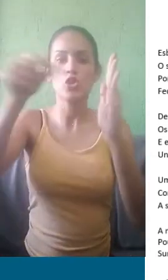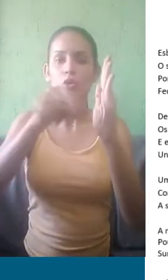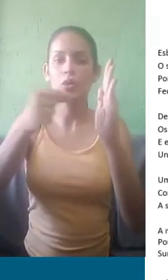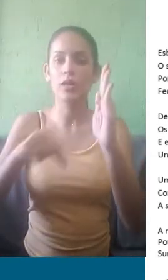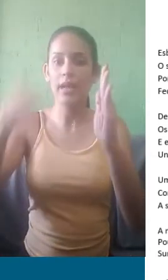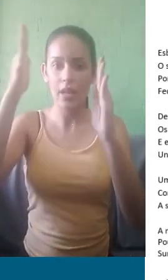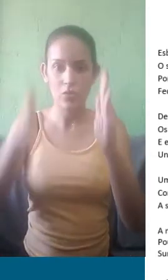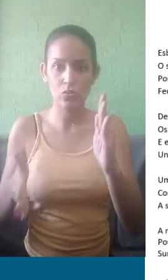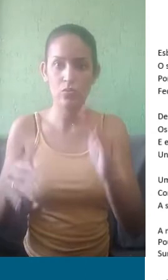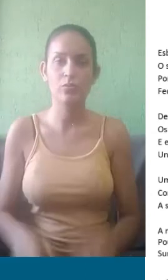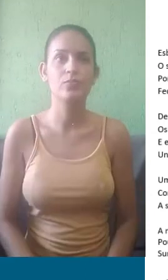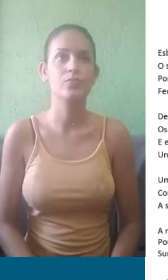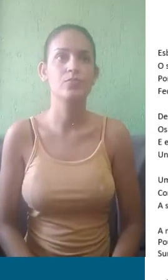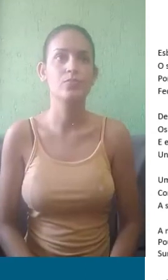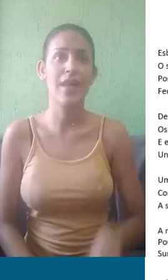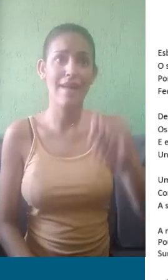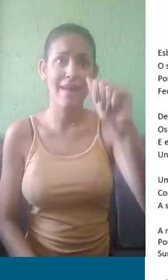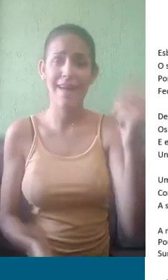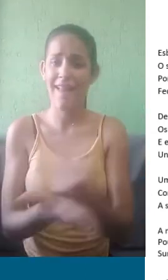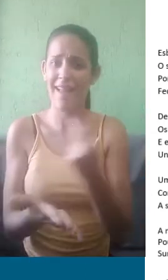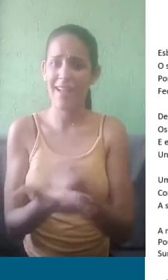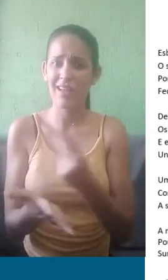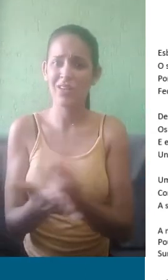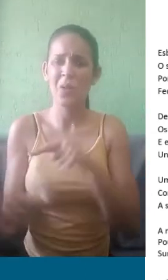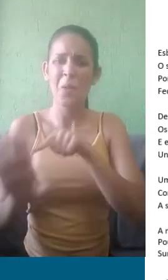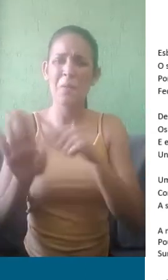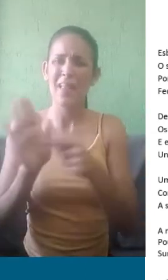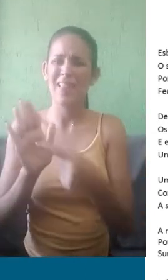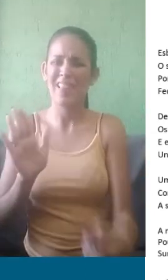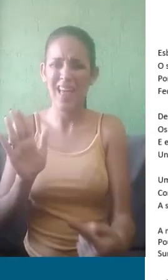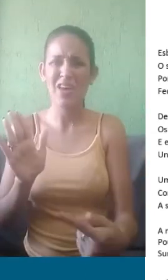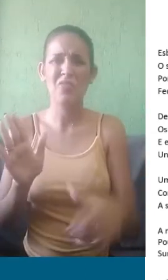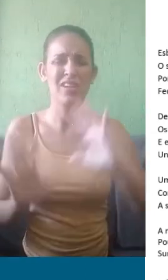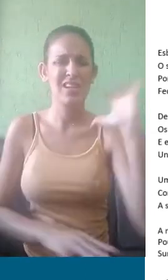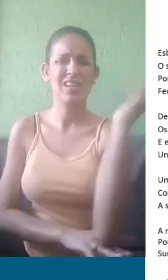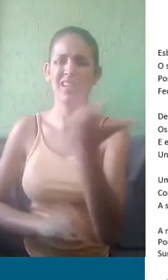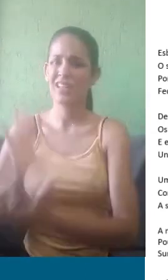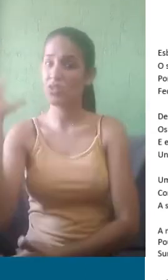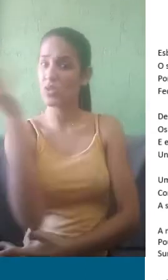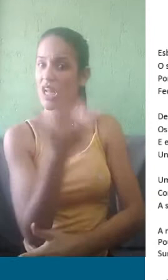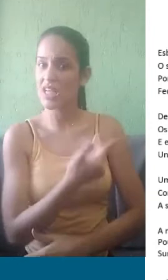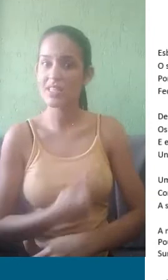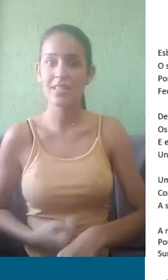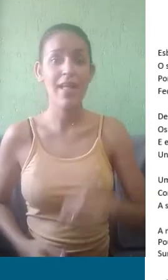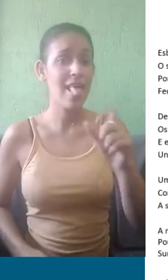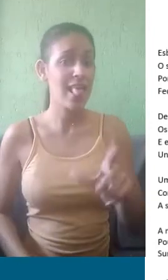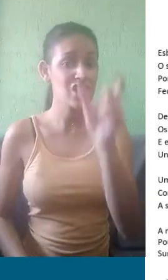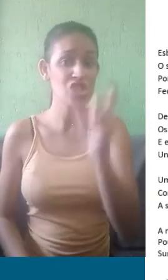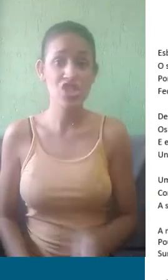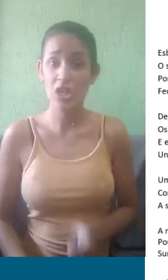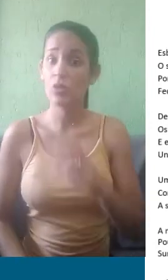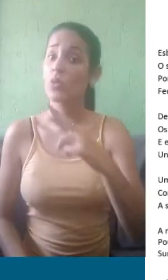desconsideramos a letra A, uma vez que metáforas inspiradas na natureza seriam características românticas,